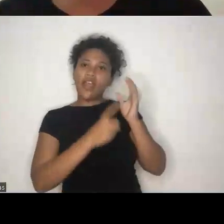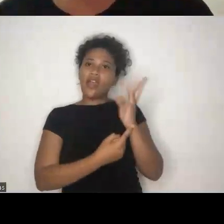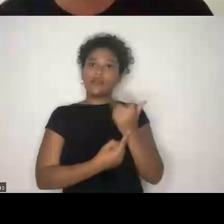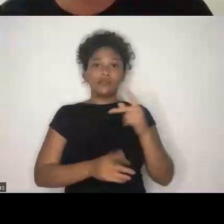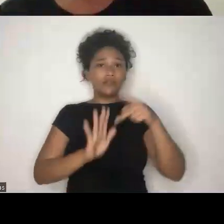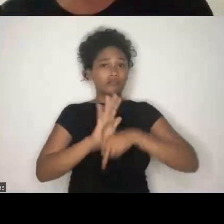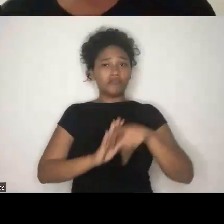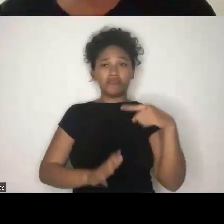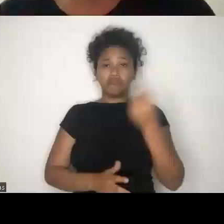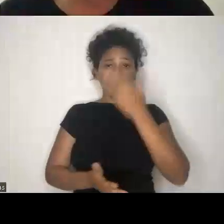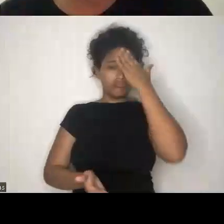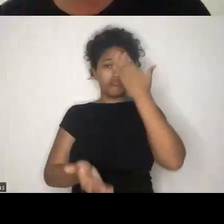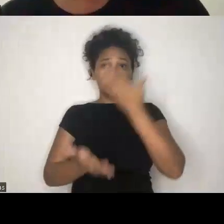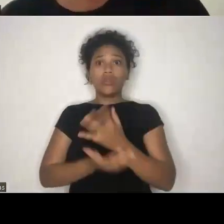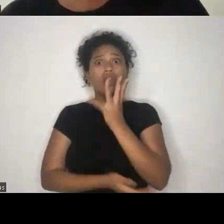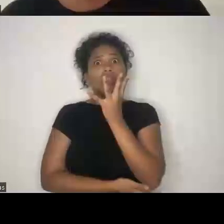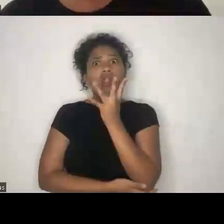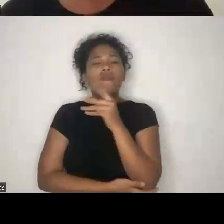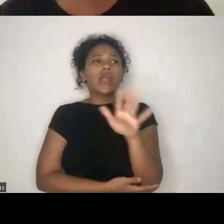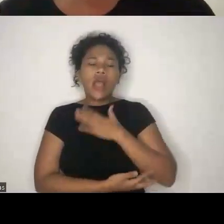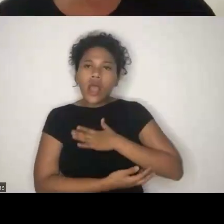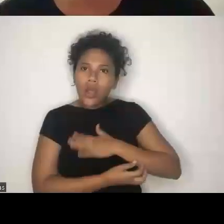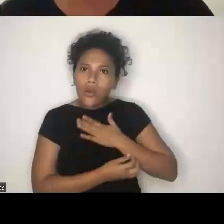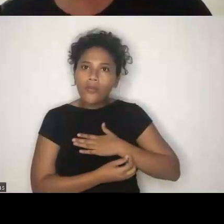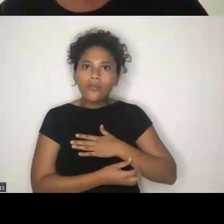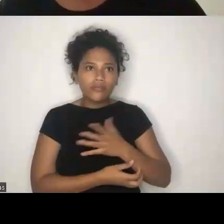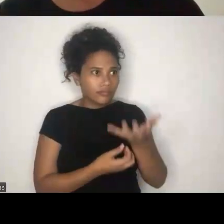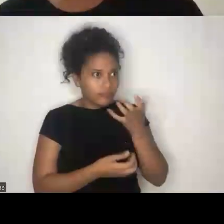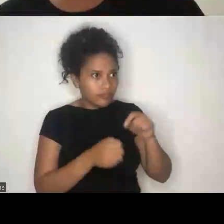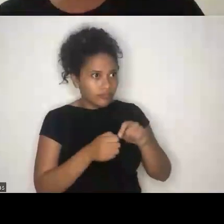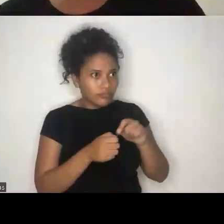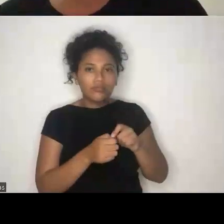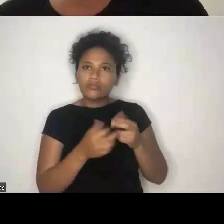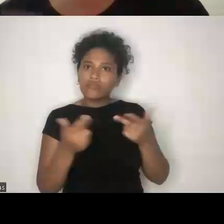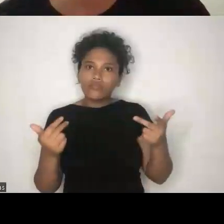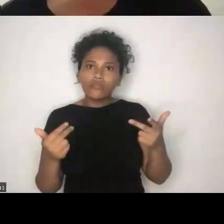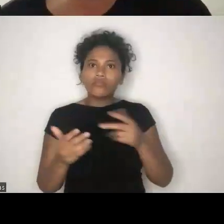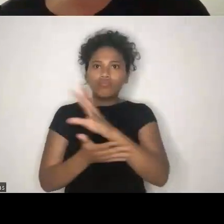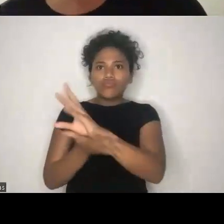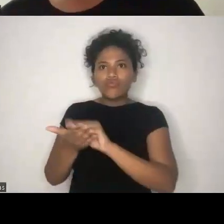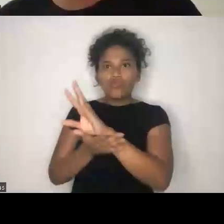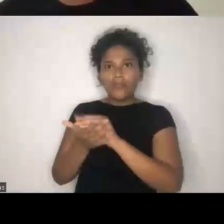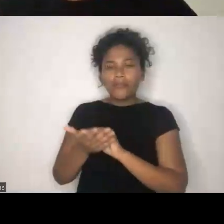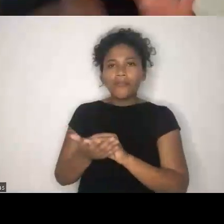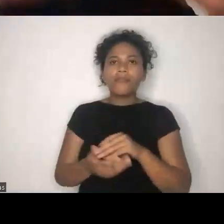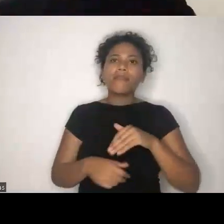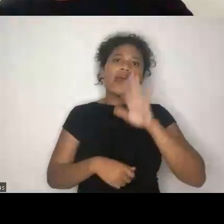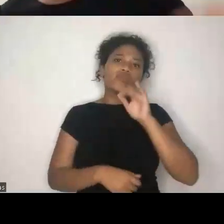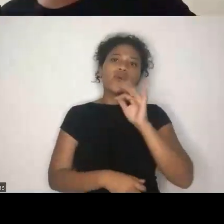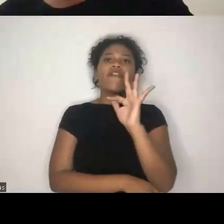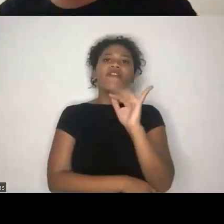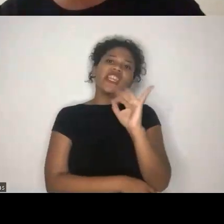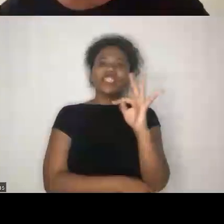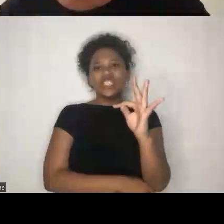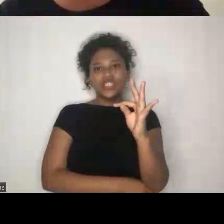que eu tava demorando tanto eu falei calma vocês não querem fazer uma coisa que não reproduz mais uma Fit né enfim